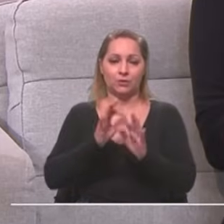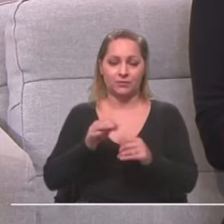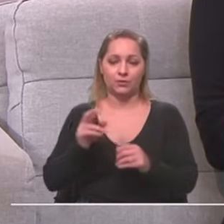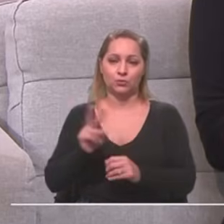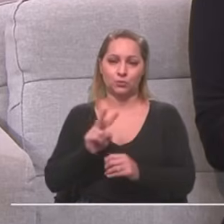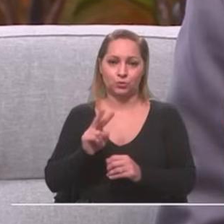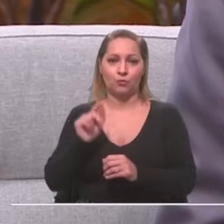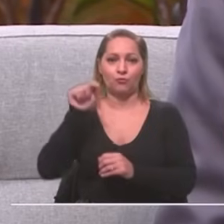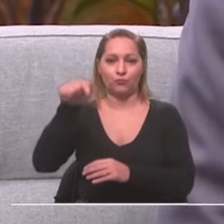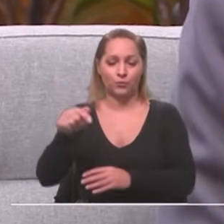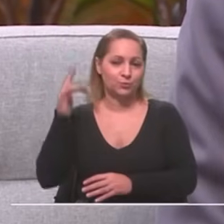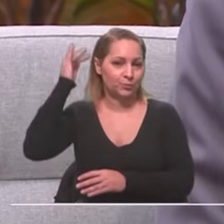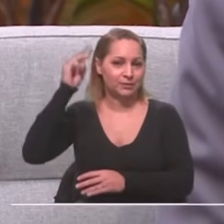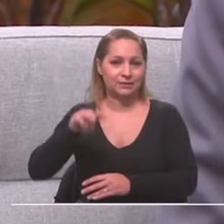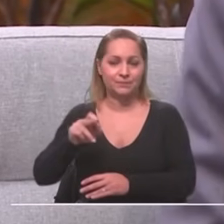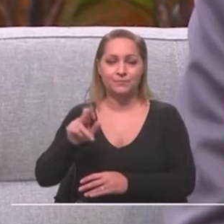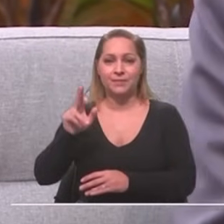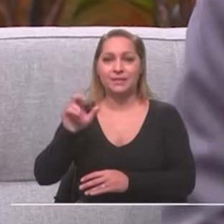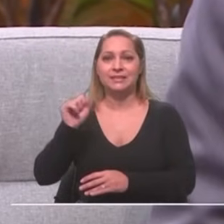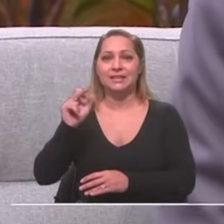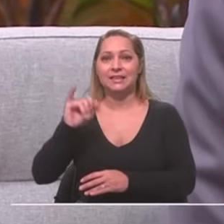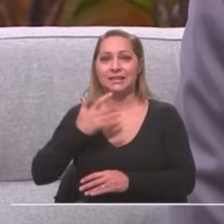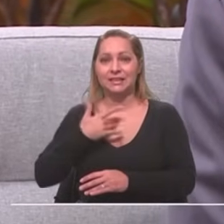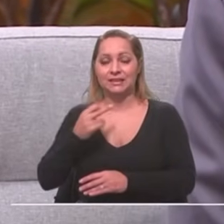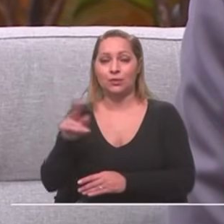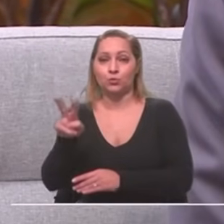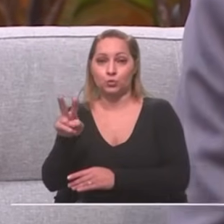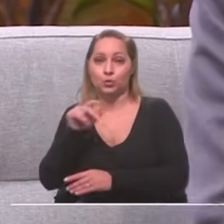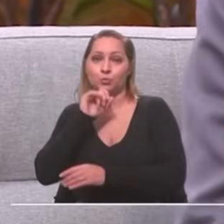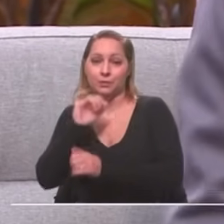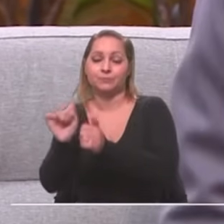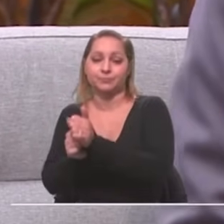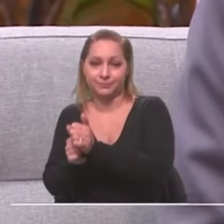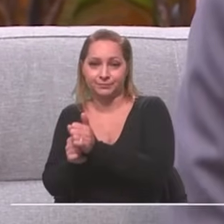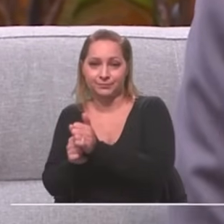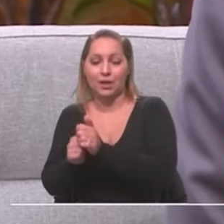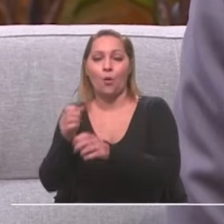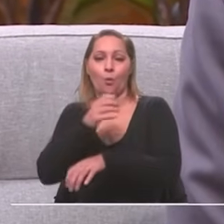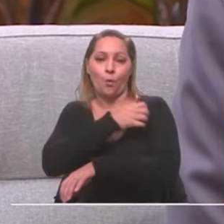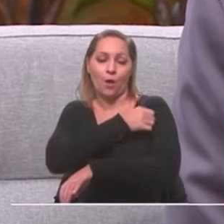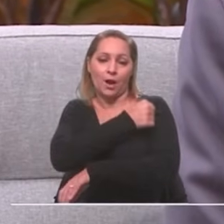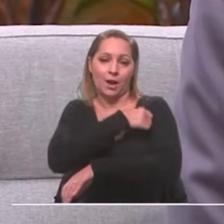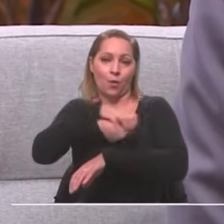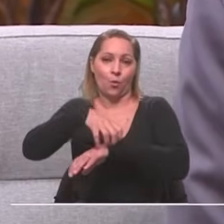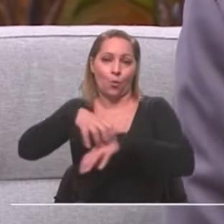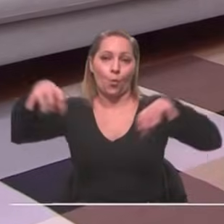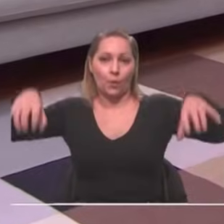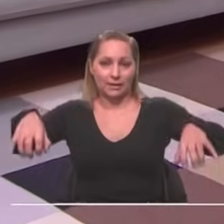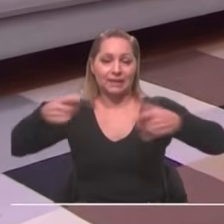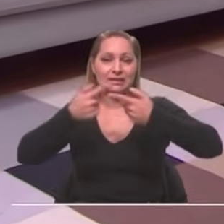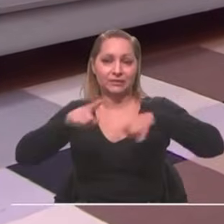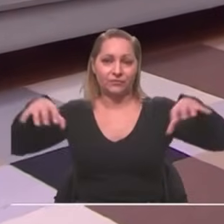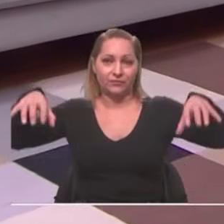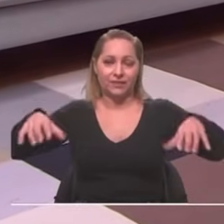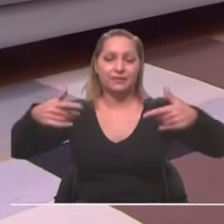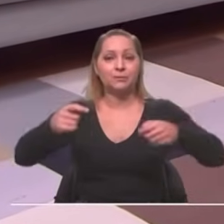o Campo Militar Santa Margarida, onde permitia que nós os dois tivéssemos, cada um em seu quartel, mas estivéssemos próximos. Próximos. Sim.